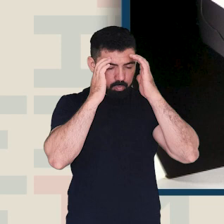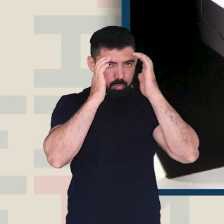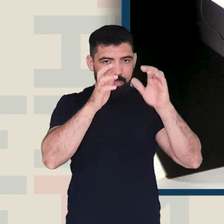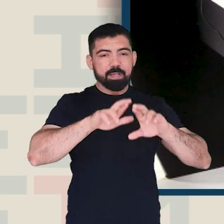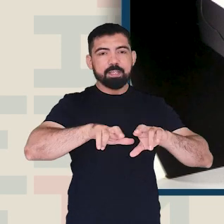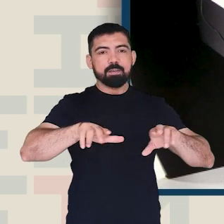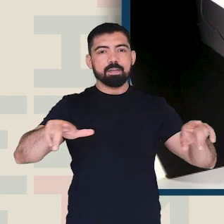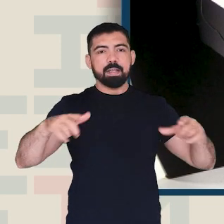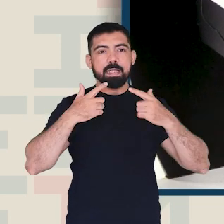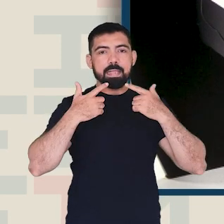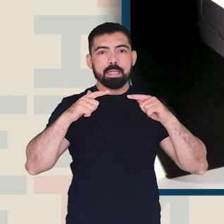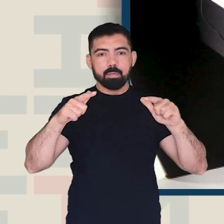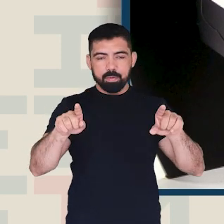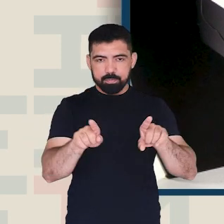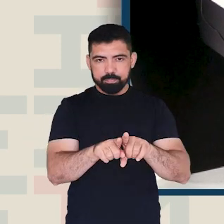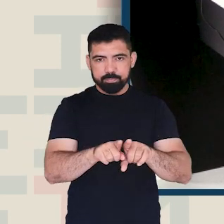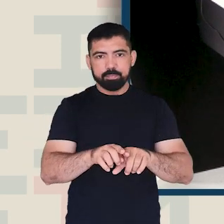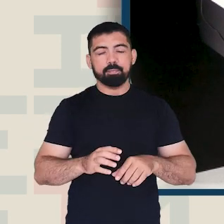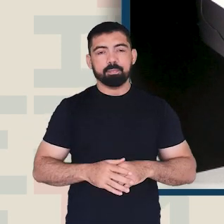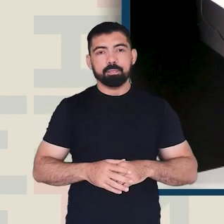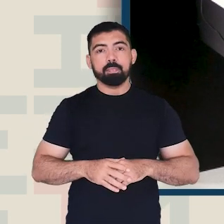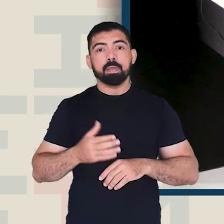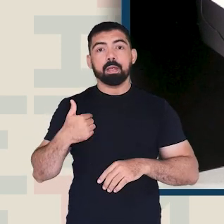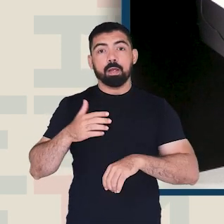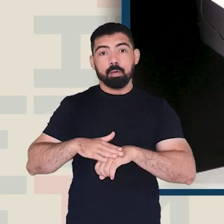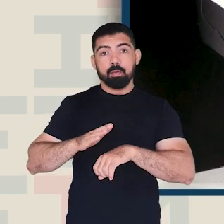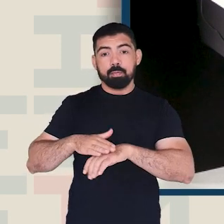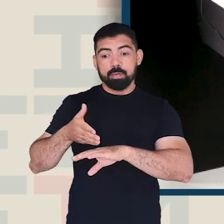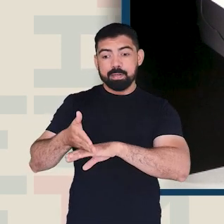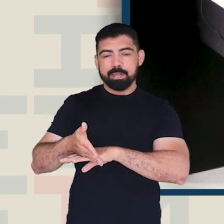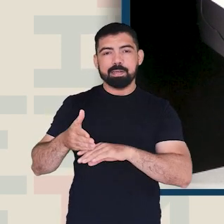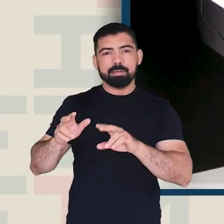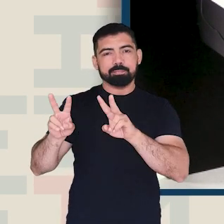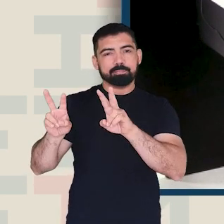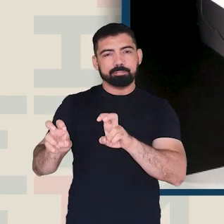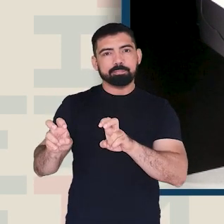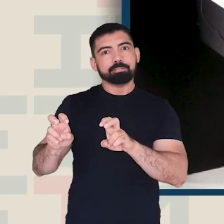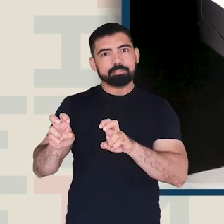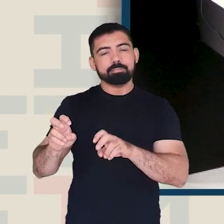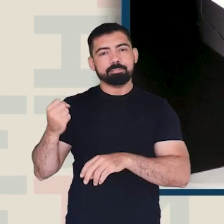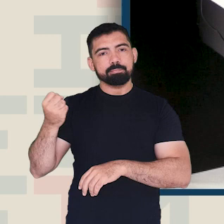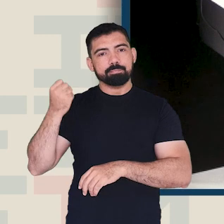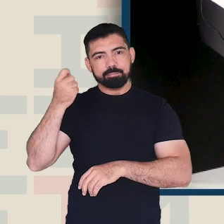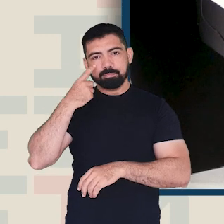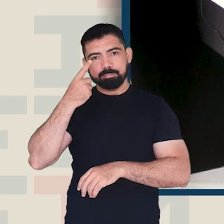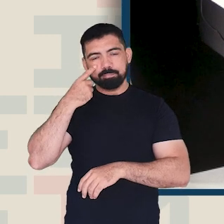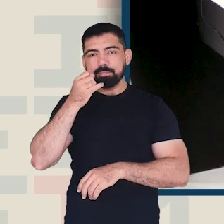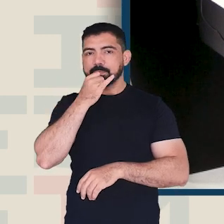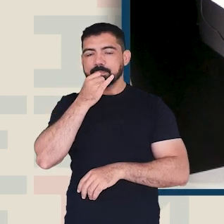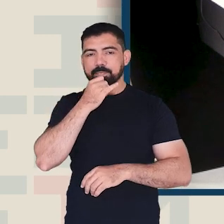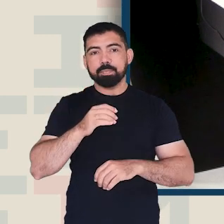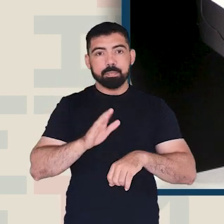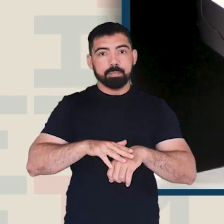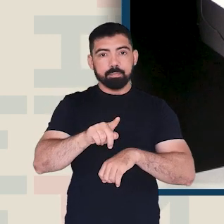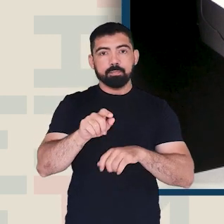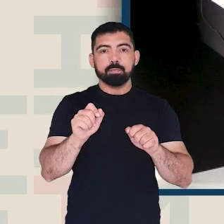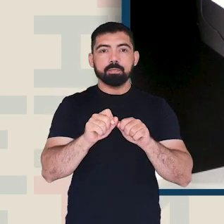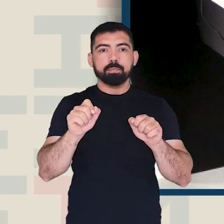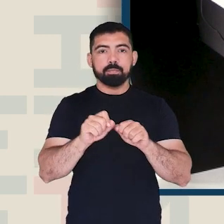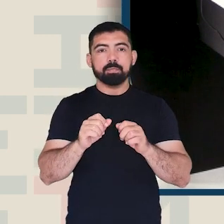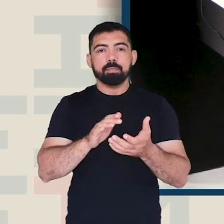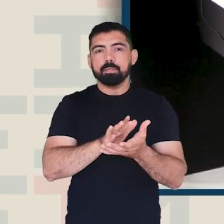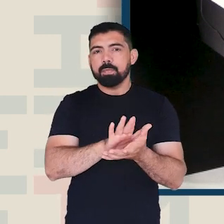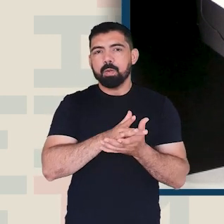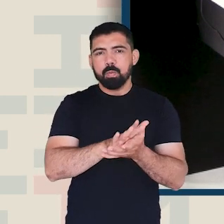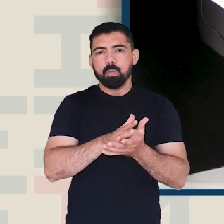diferentes linguagens. E daí eu vou entrar num termo que é bem polêmico. Porque, por exemplo, quando você vai tocar uma música em samba,